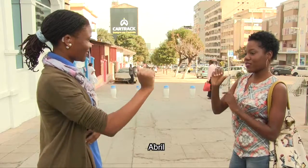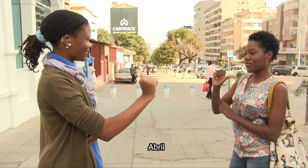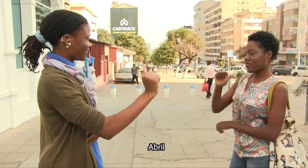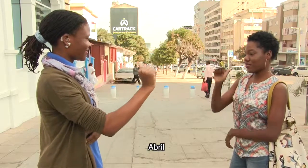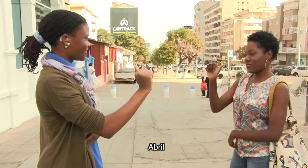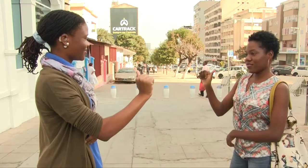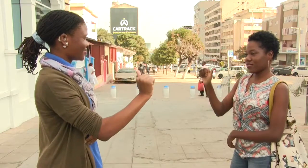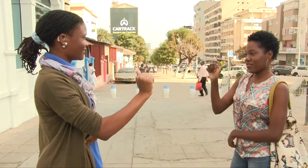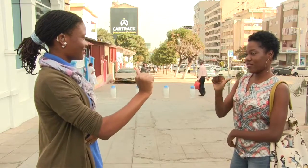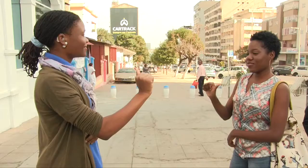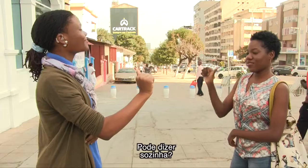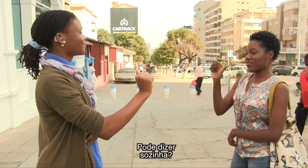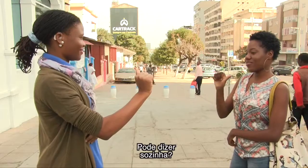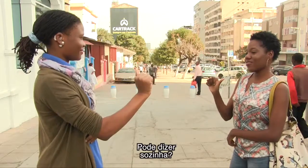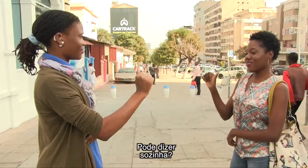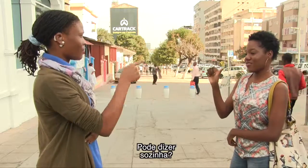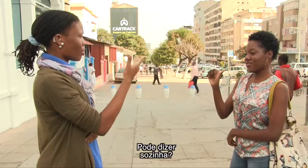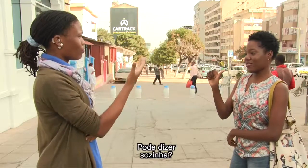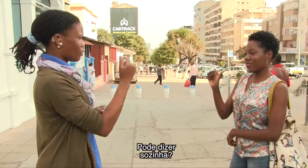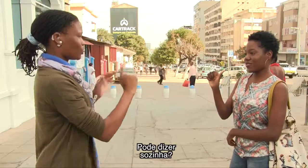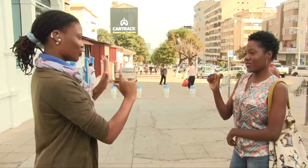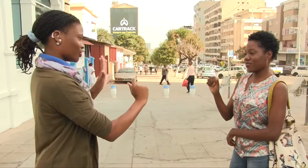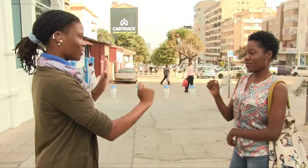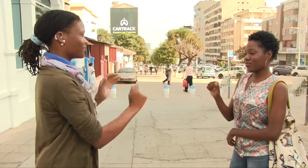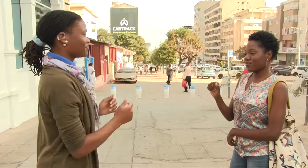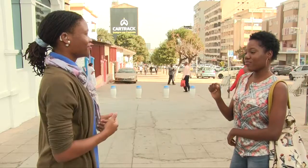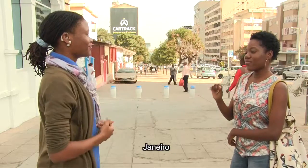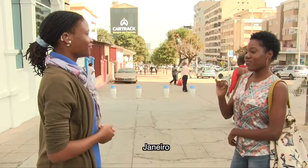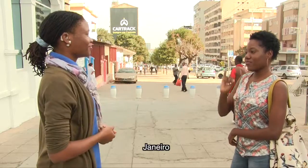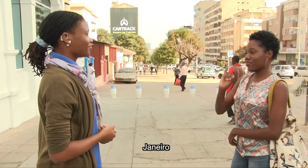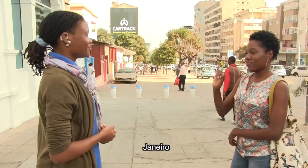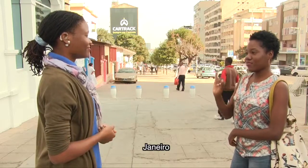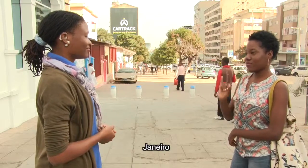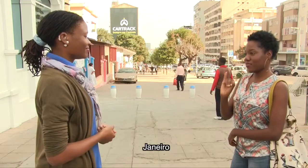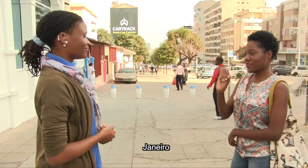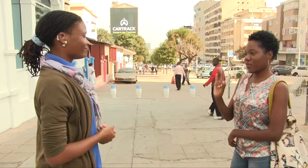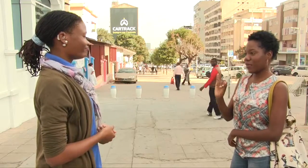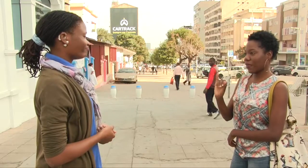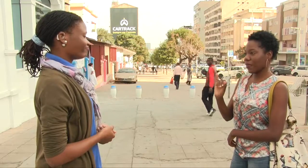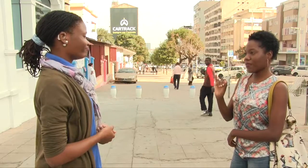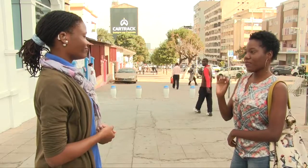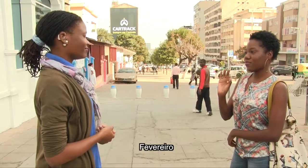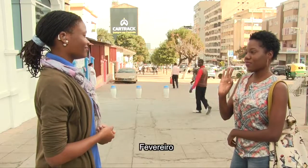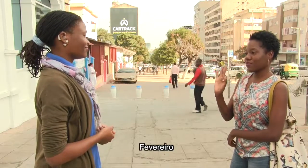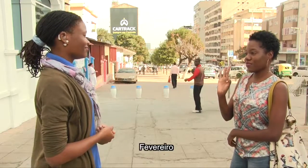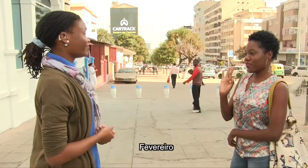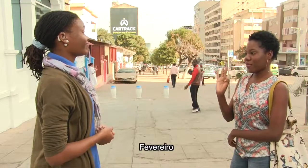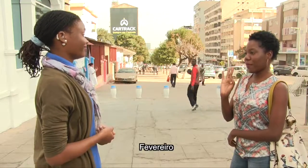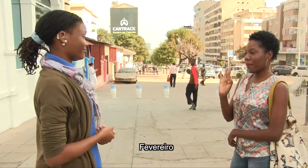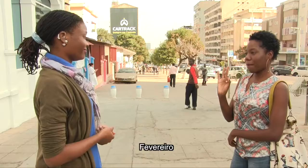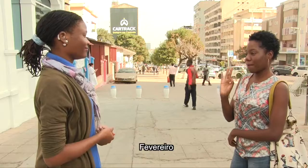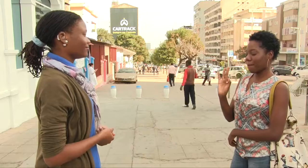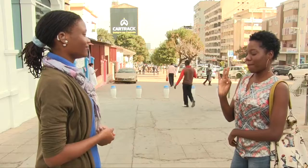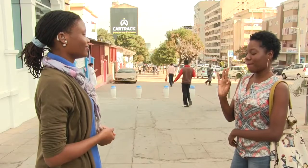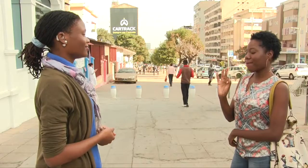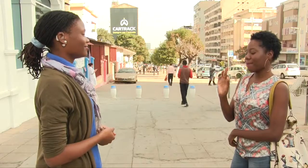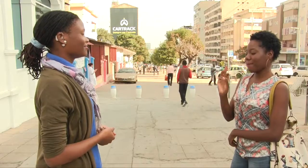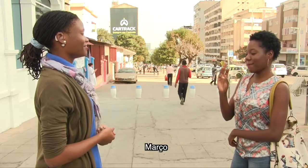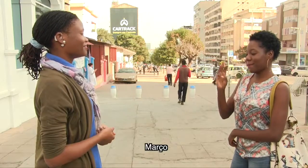Abril pode dizer pode sozinho janeiro fevereiro